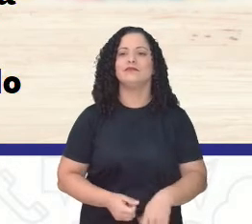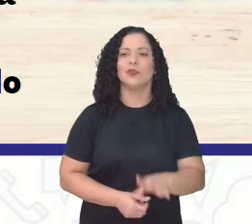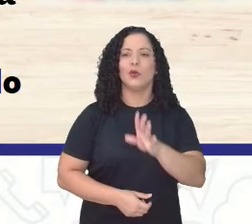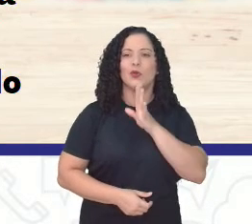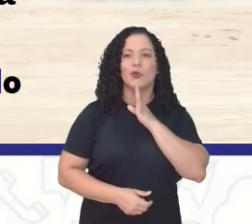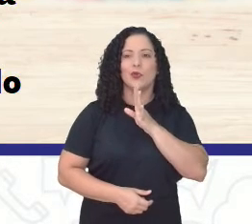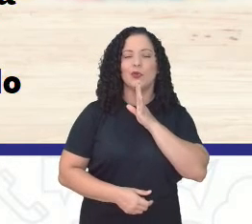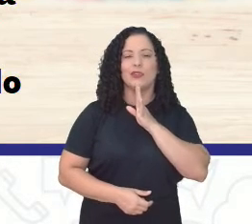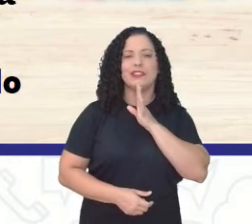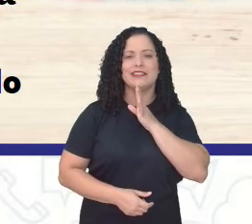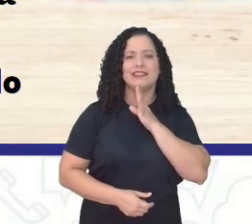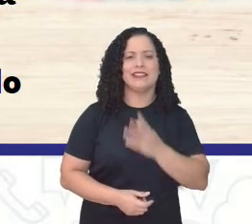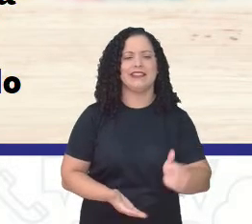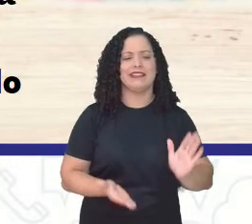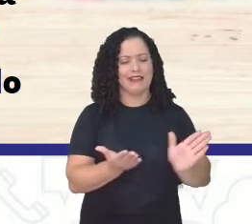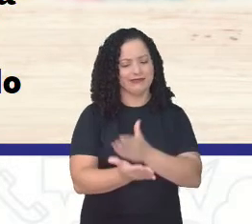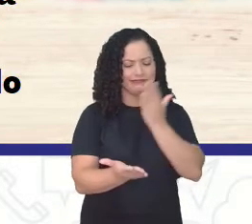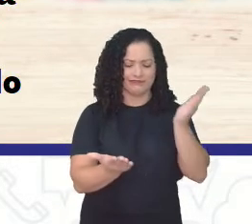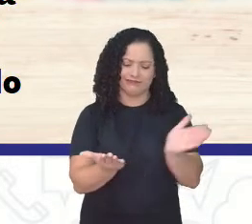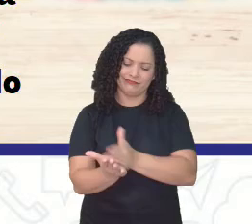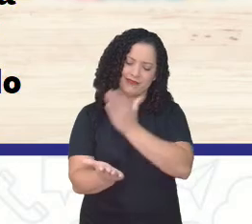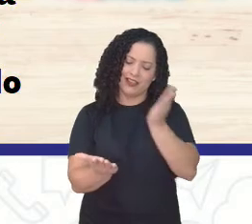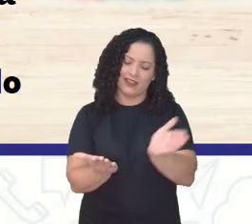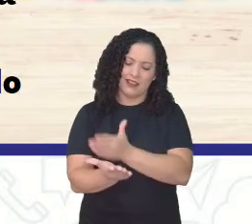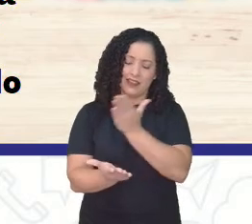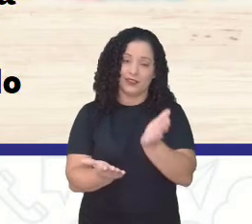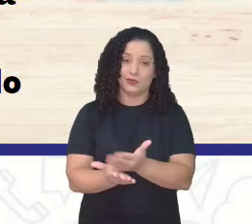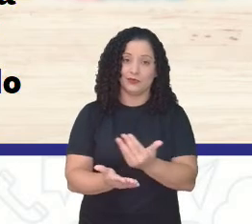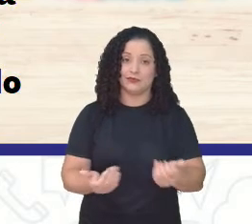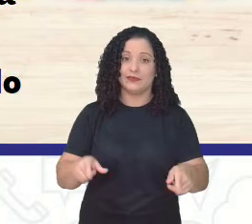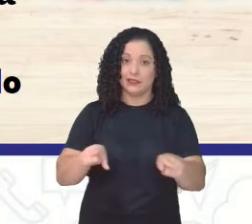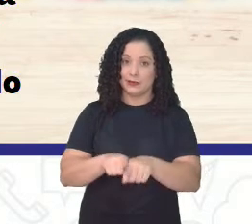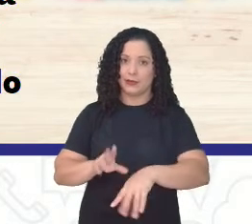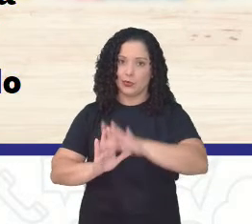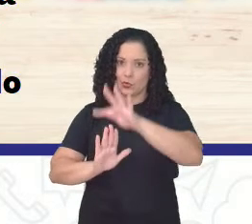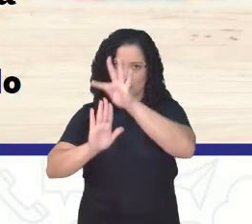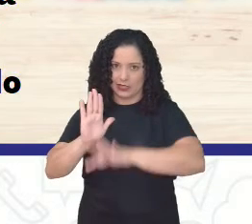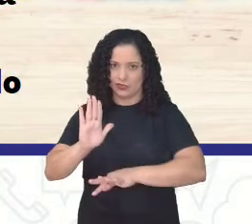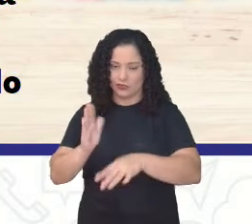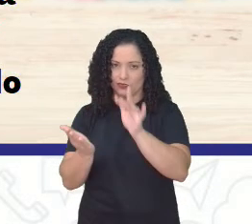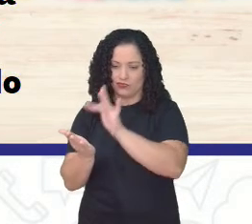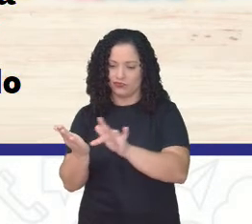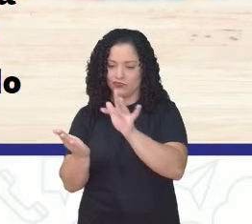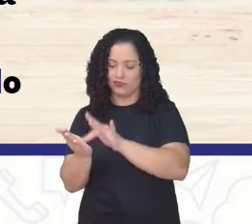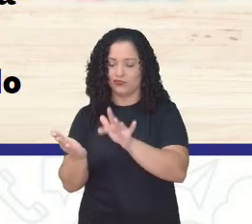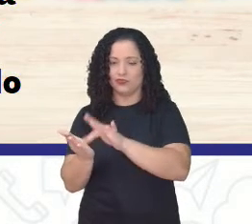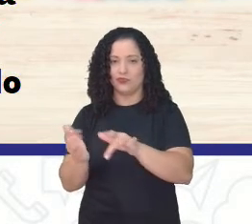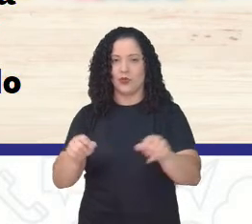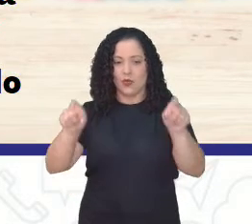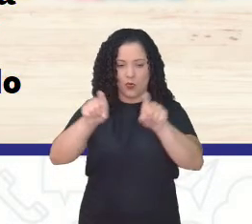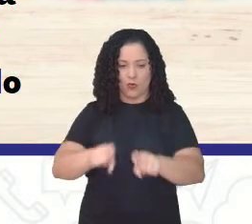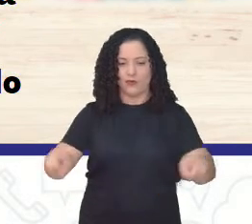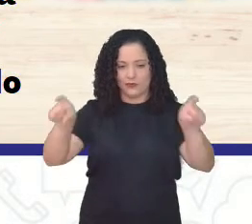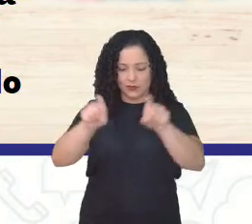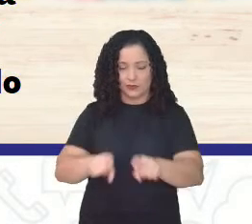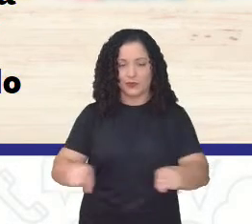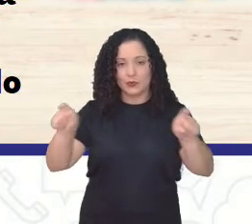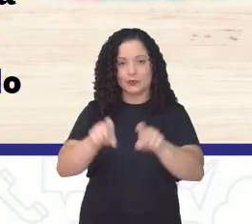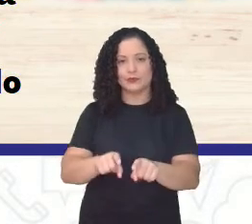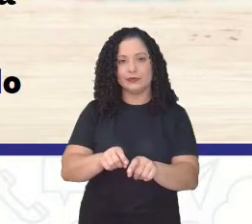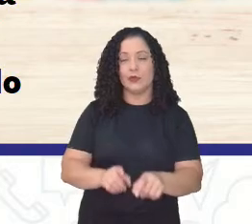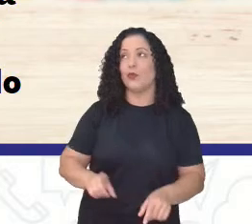conhecemos com seus cadernos, folhetos, páginas para o texto eletrônico e a letra num monitor, certo? Então ele está falando aí